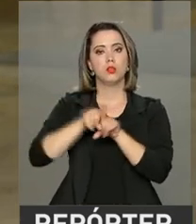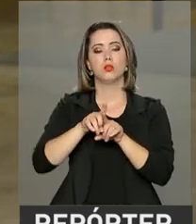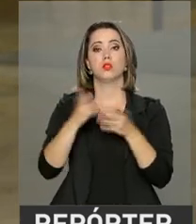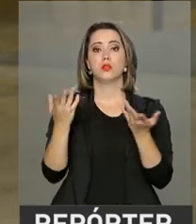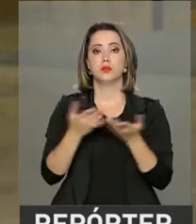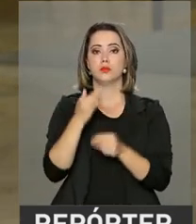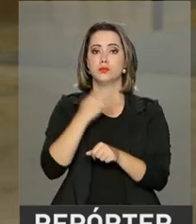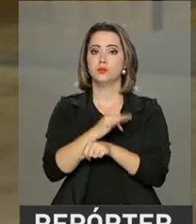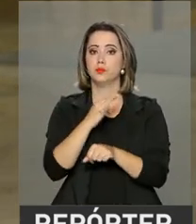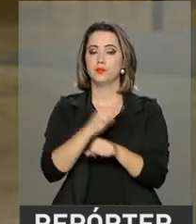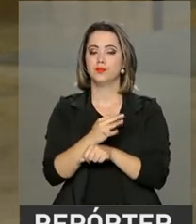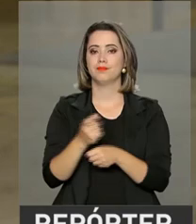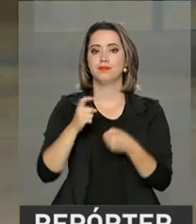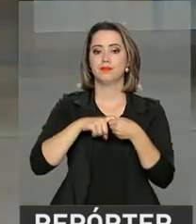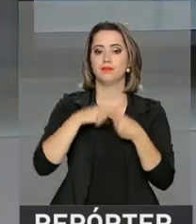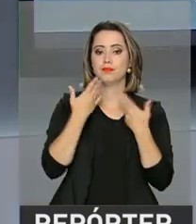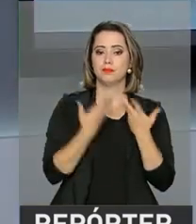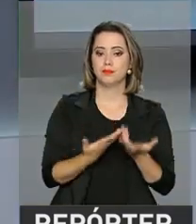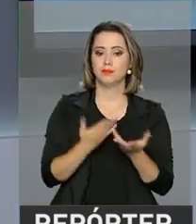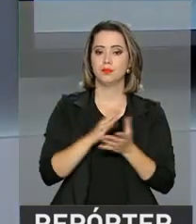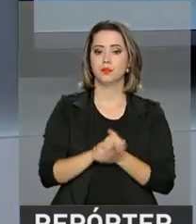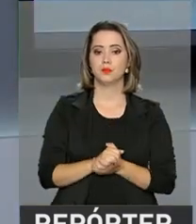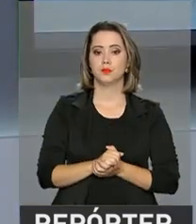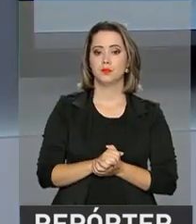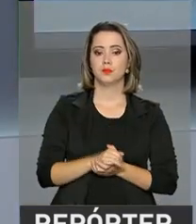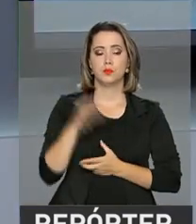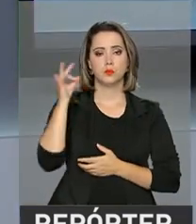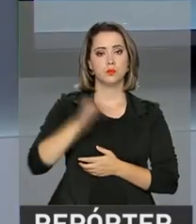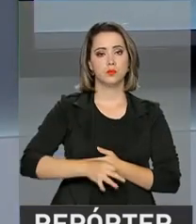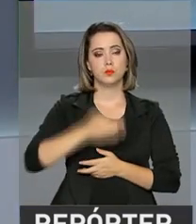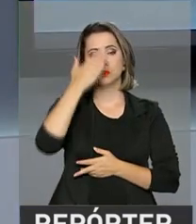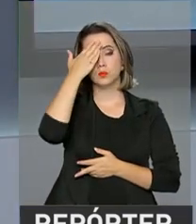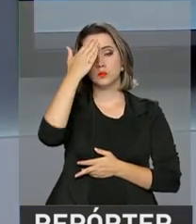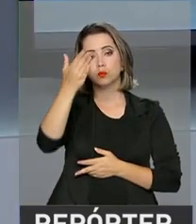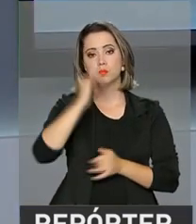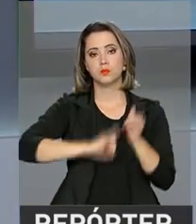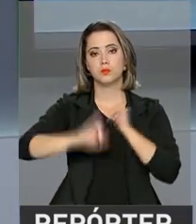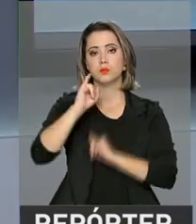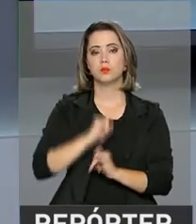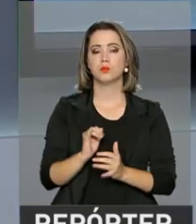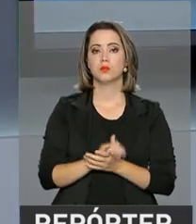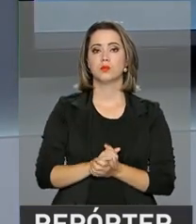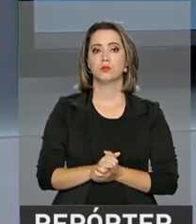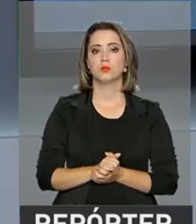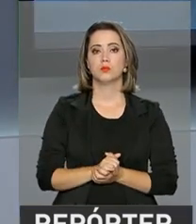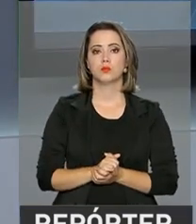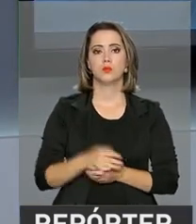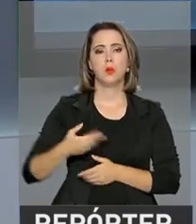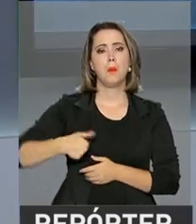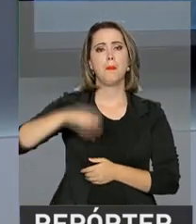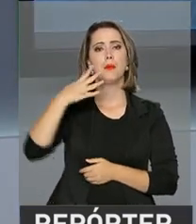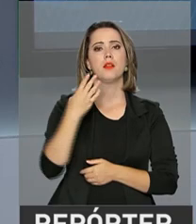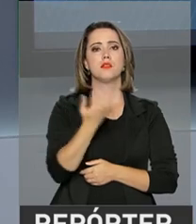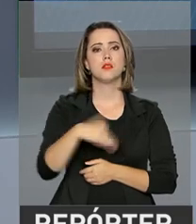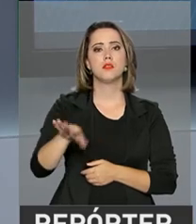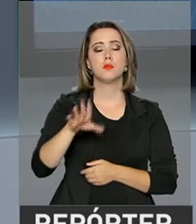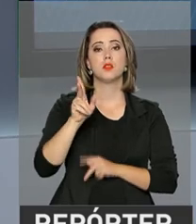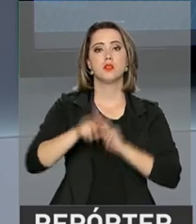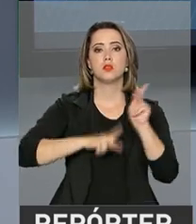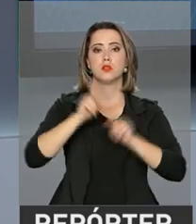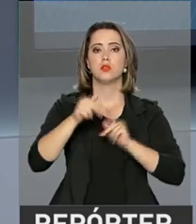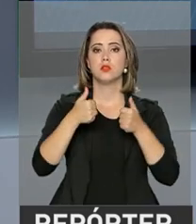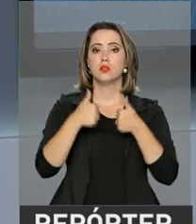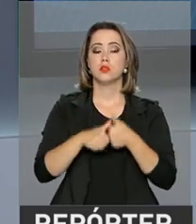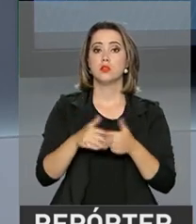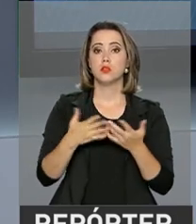Páscoa. Eu volto com você no estúdio, Roberto. Tá certo, Paulo. Muito obrigado pelas informações. E mais da metade da população